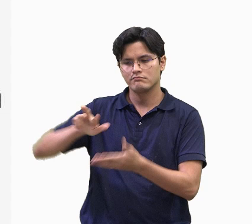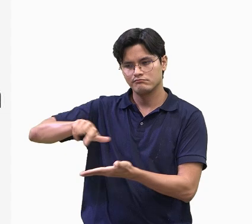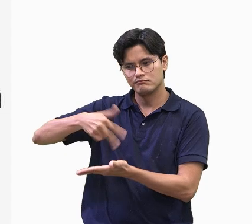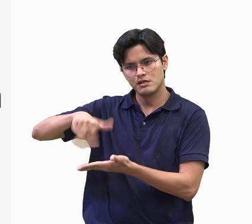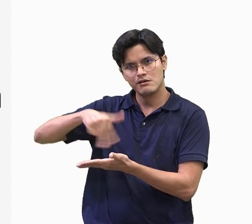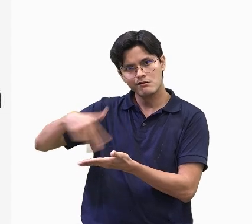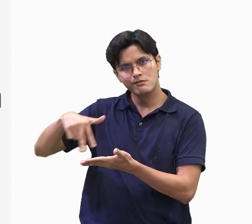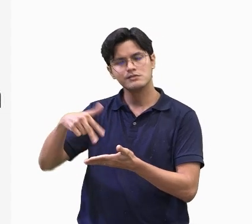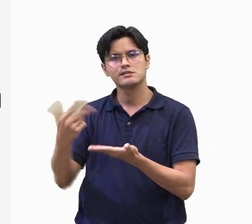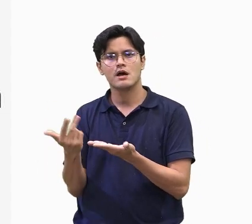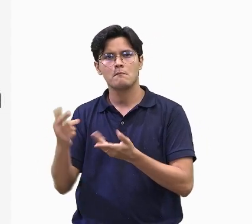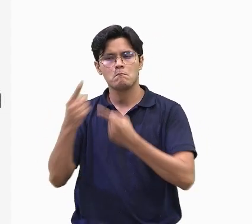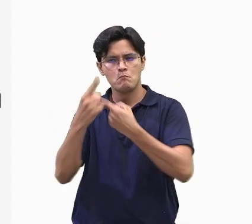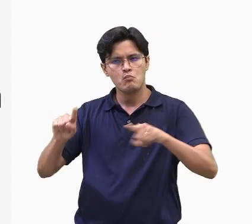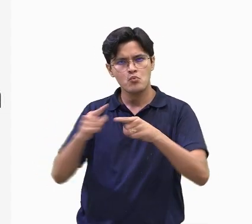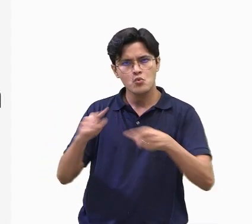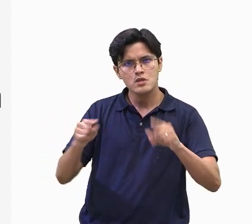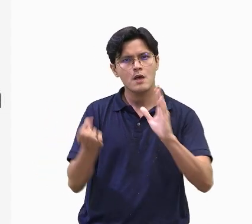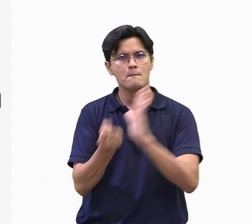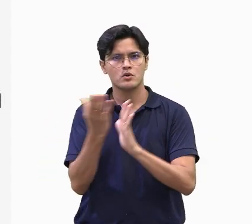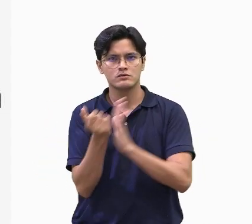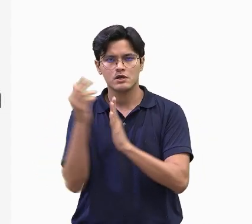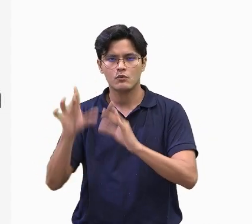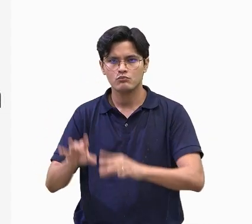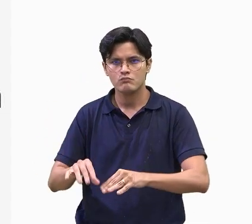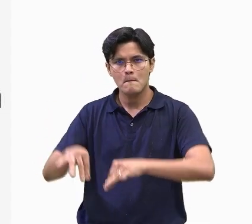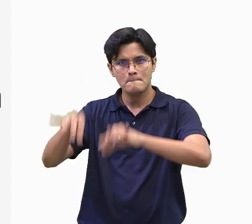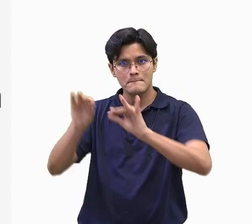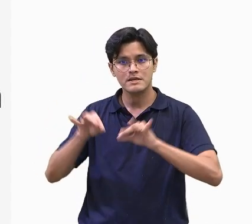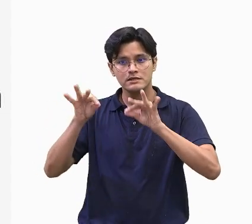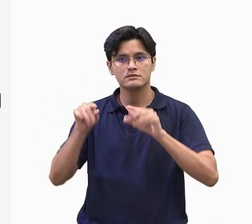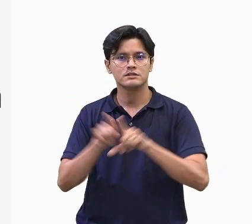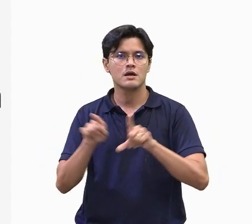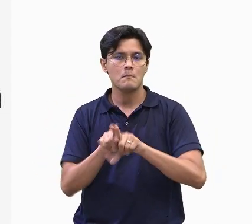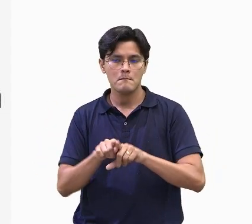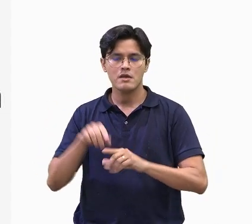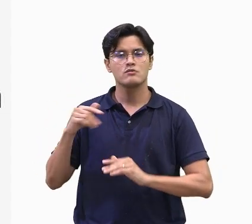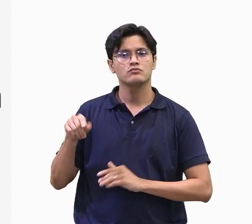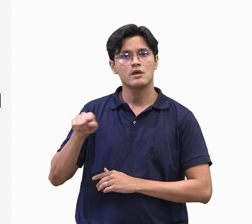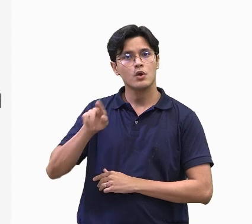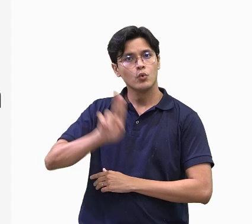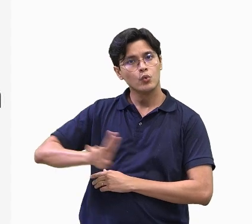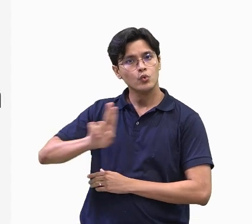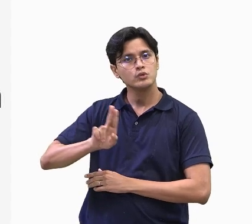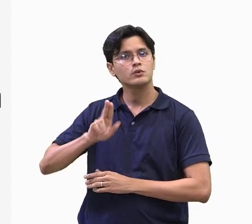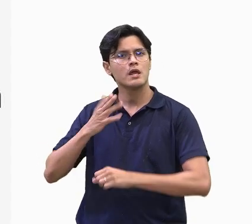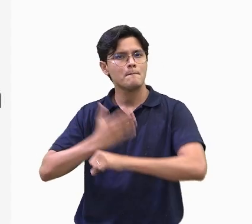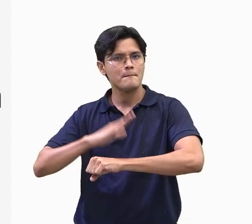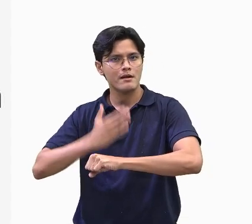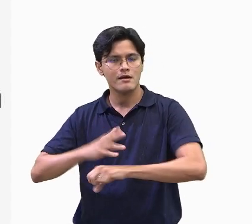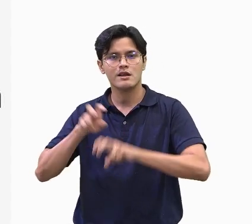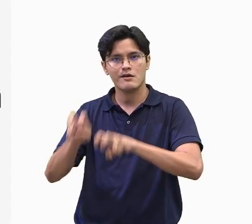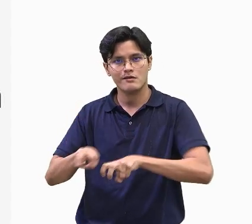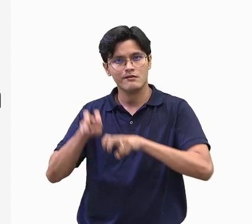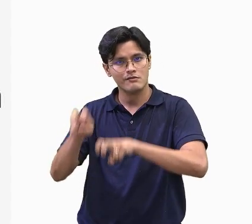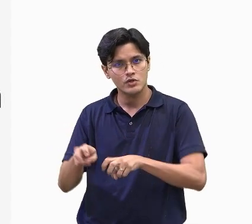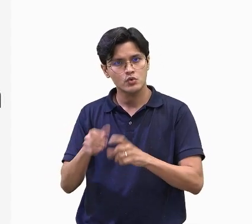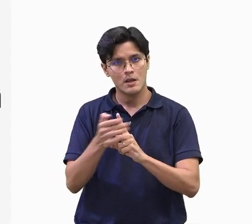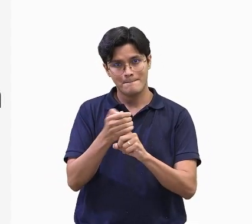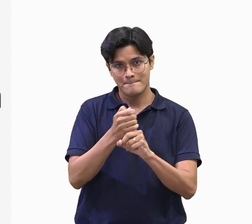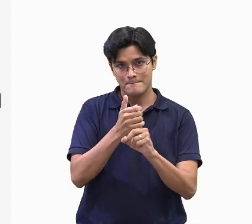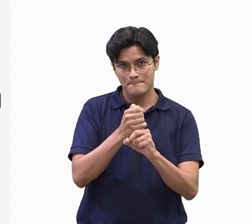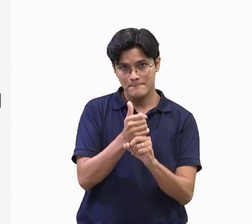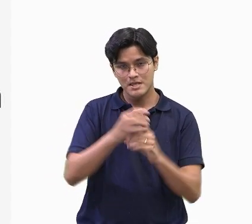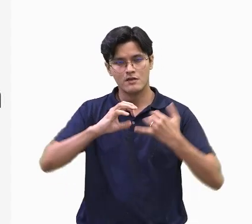ser desenvolvido por eles a agricultura, principalmente de milho, quinoa e feijão, localizados em áreas